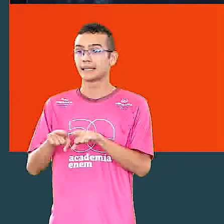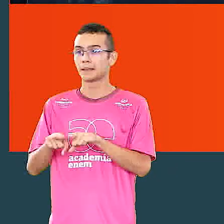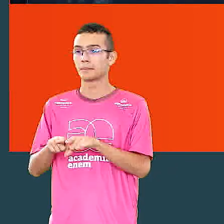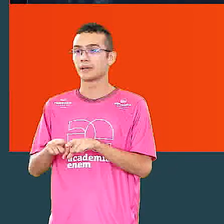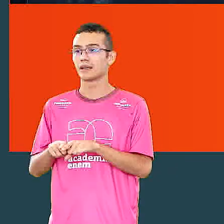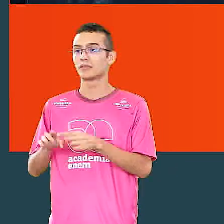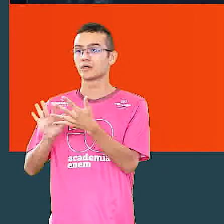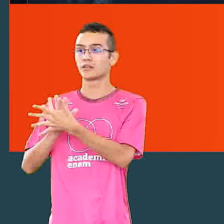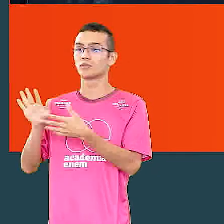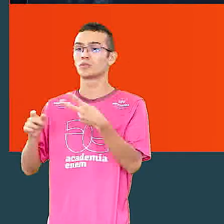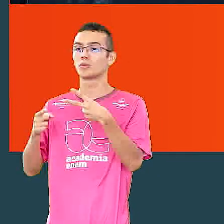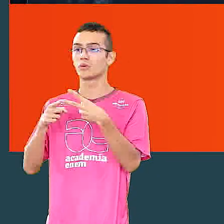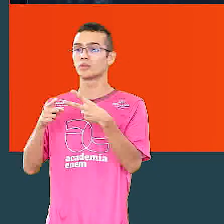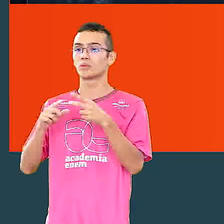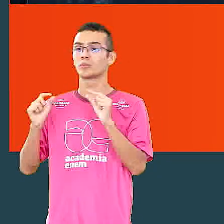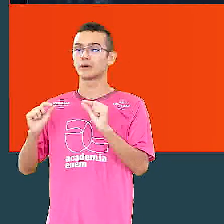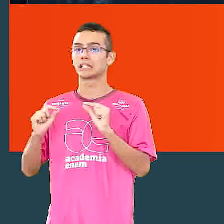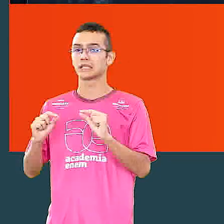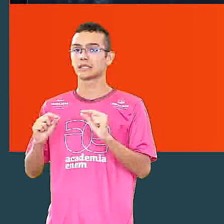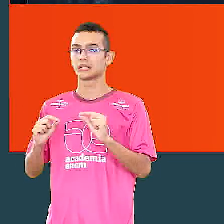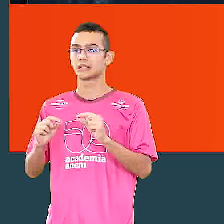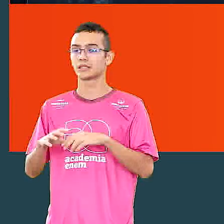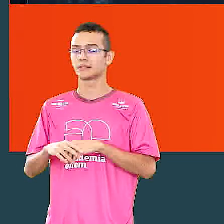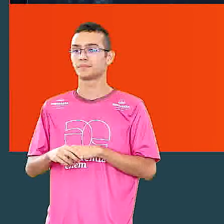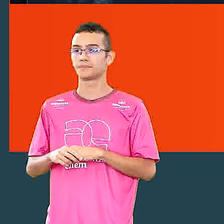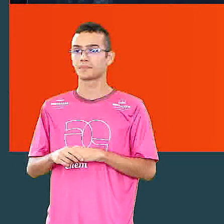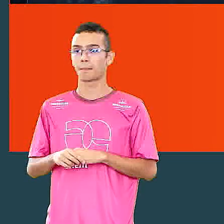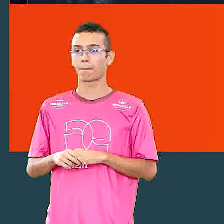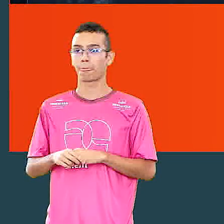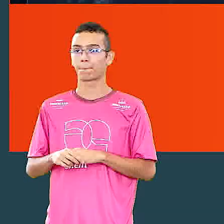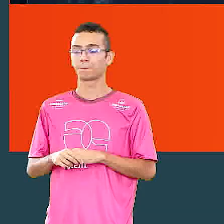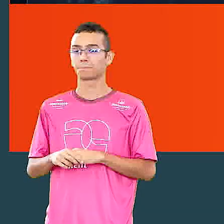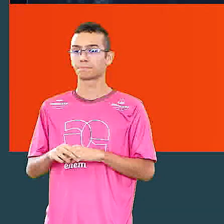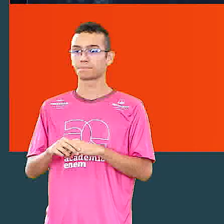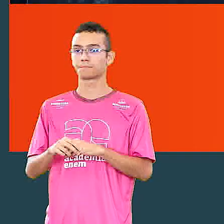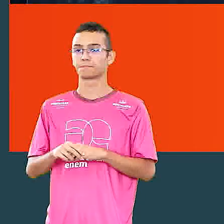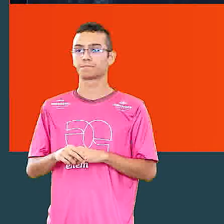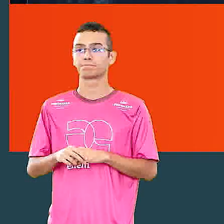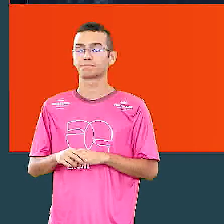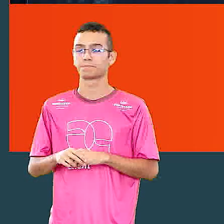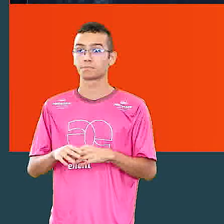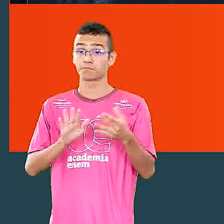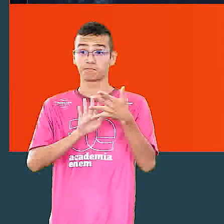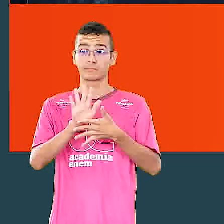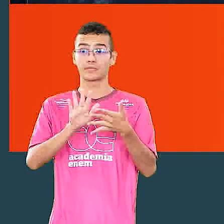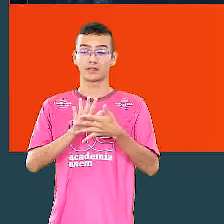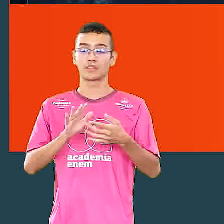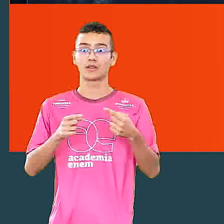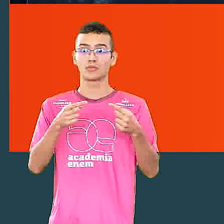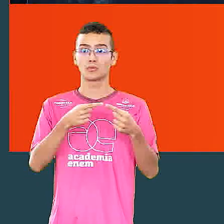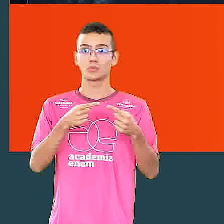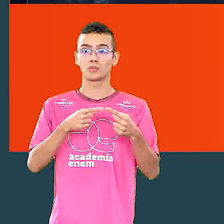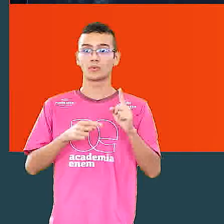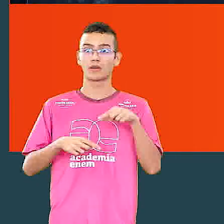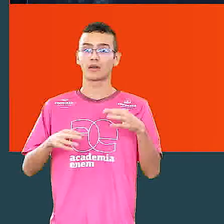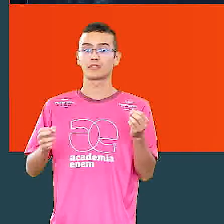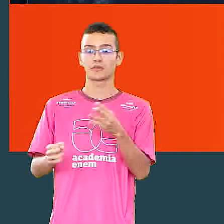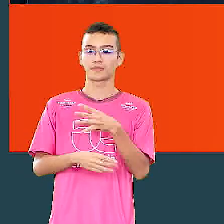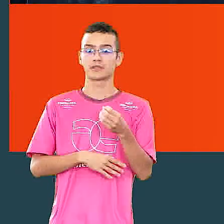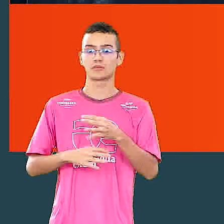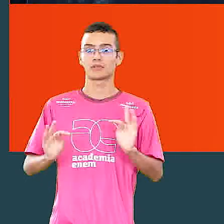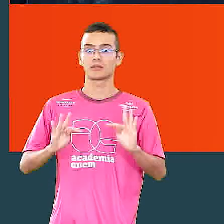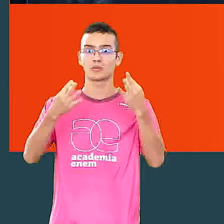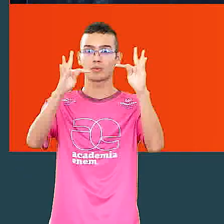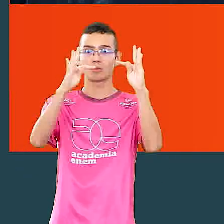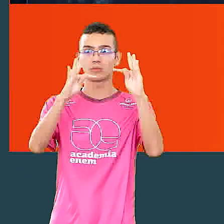está vivendo aqui, no texto 2, aí está correto. E no texto 1 eu estou falando sobre essas inovações. Perfeito. Não